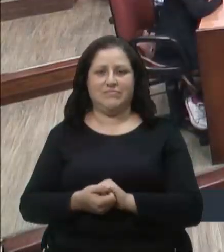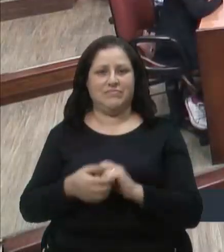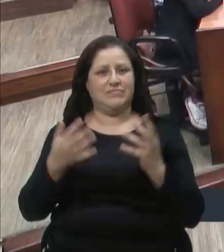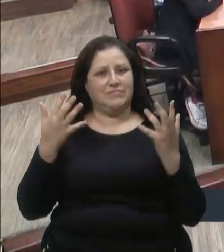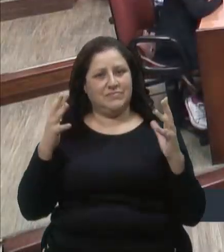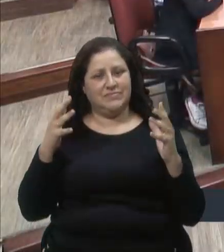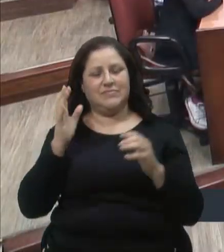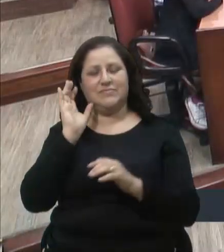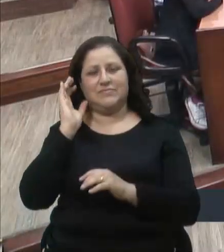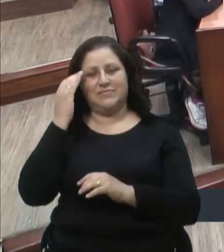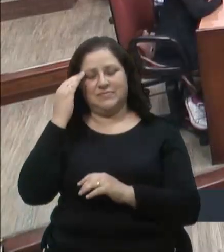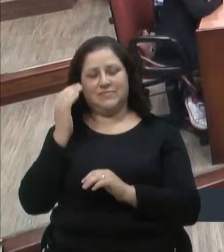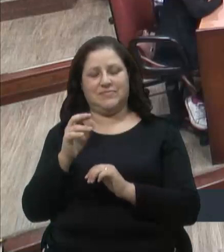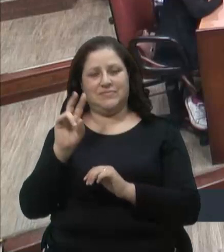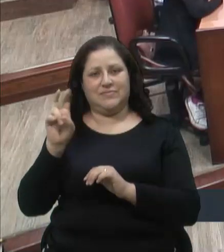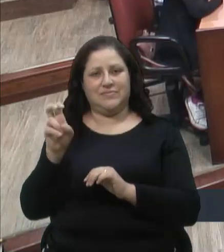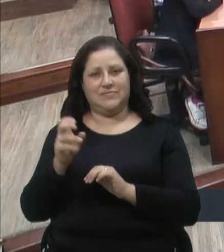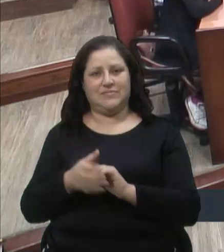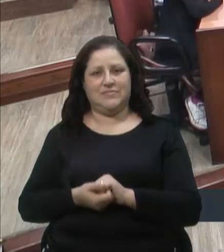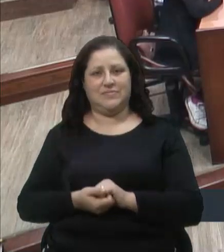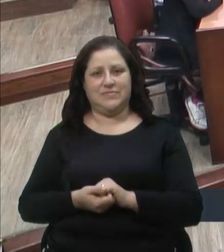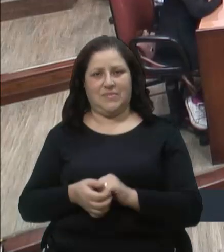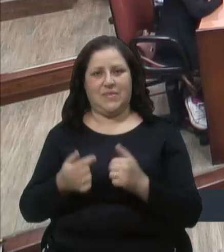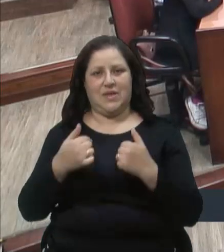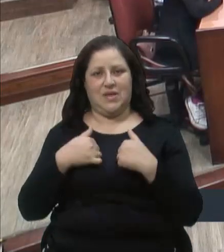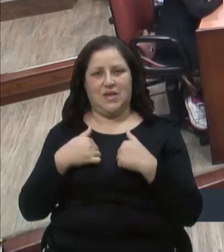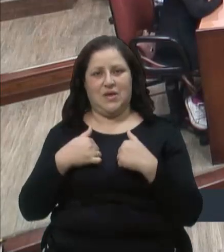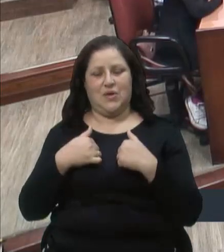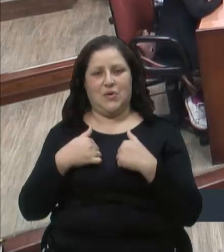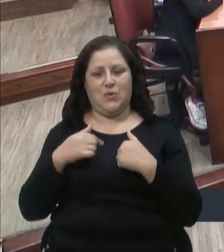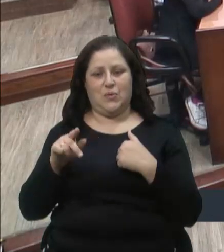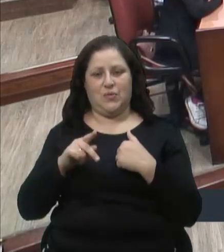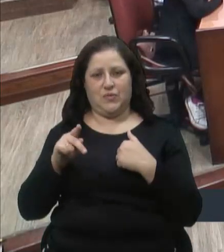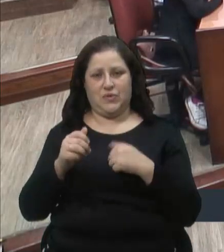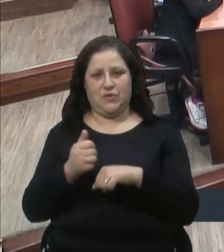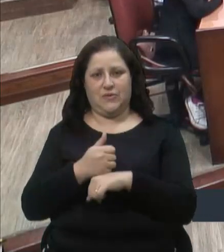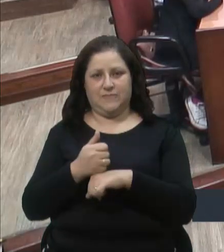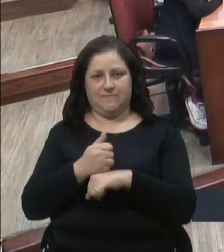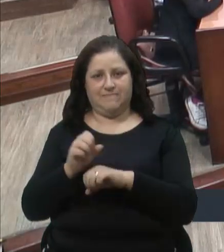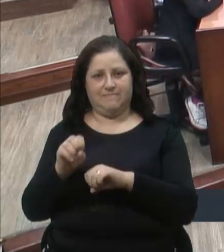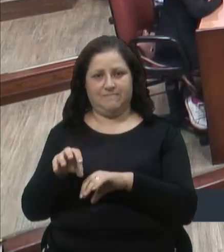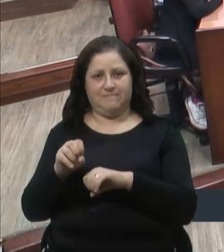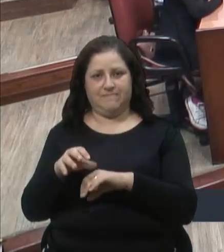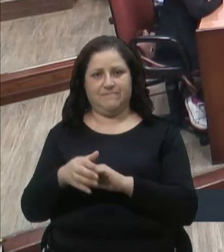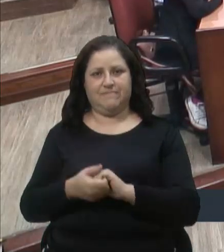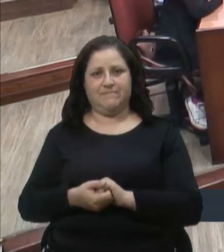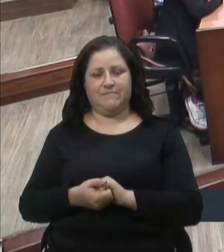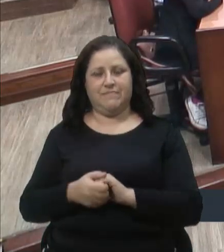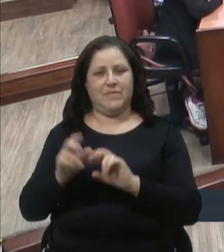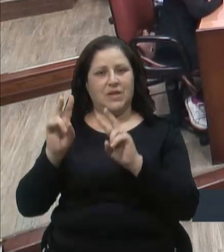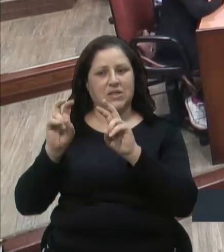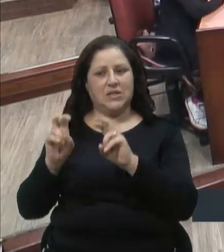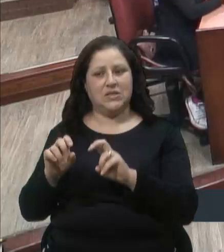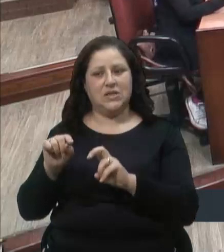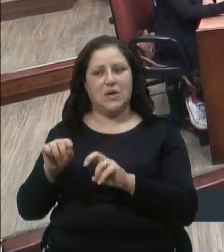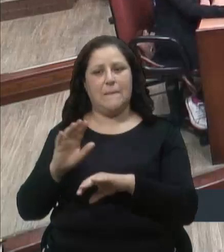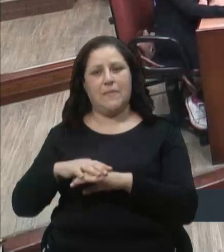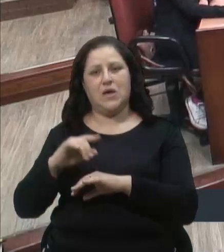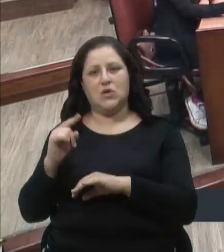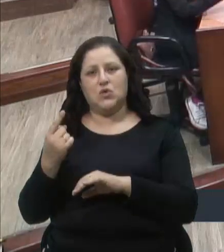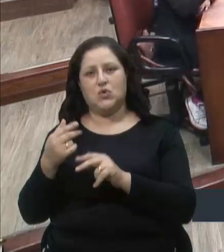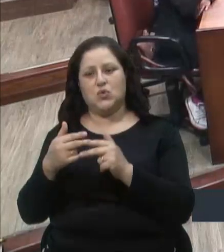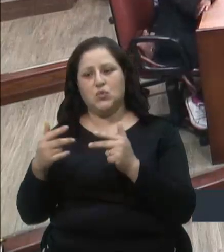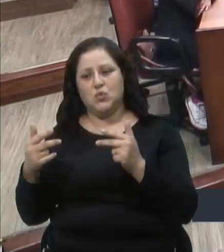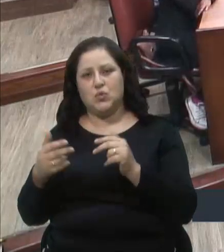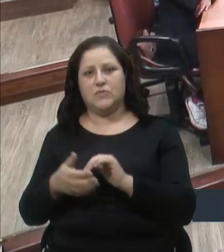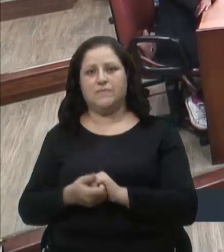Parabéns, vereador Felipe, pelo tema. Eu, como professora, né, da educação, esse é só mais uma das